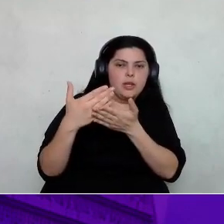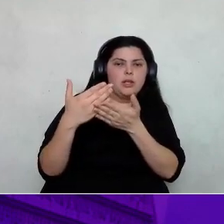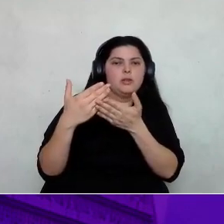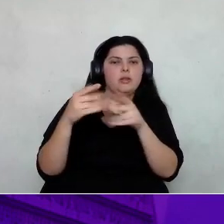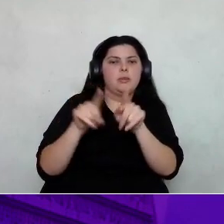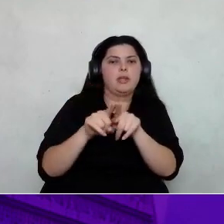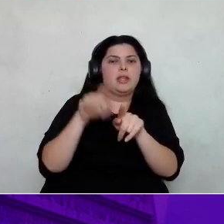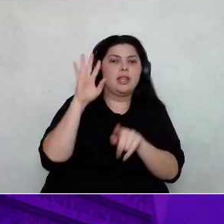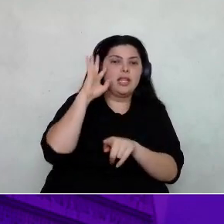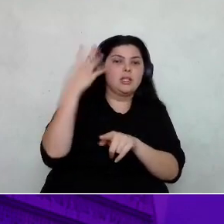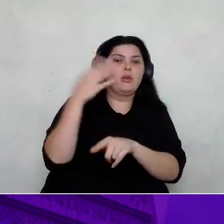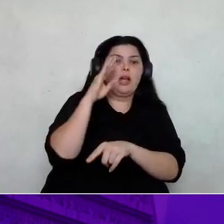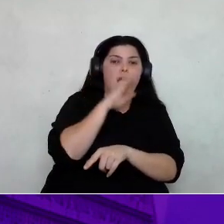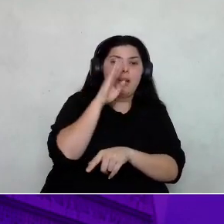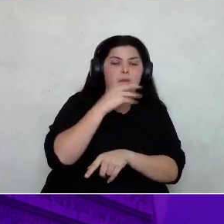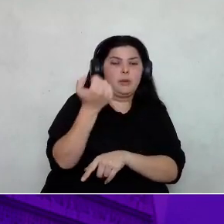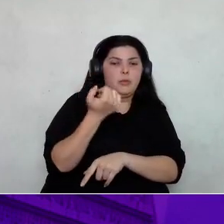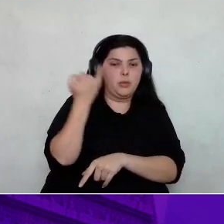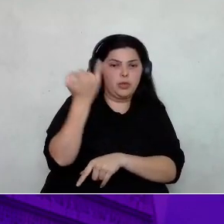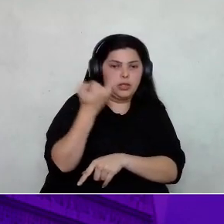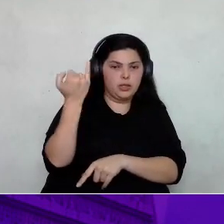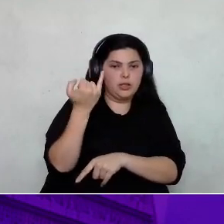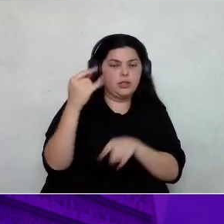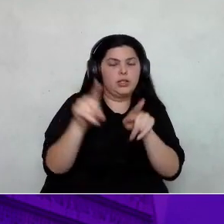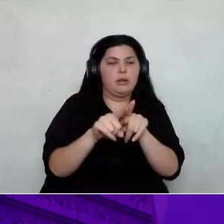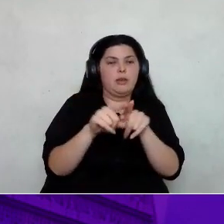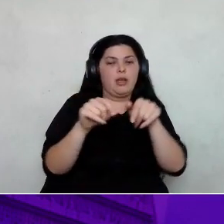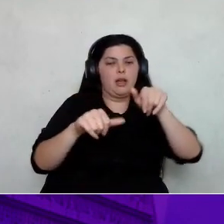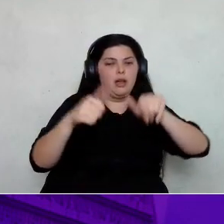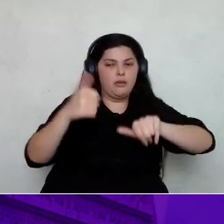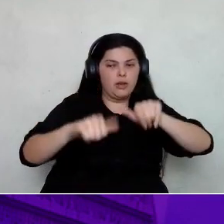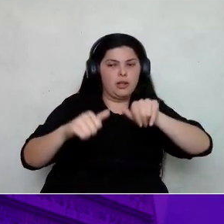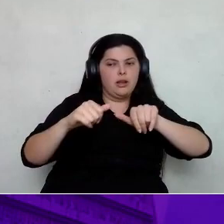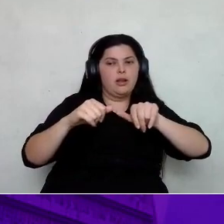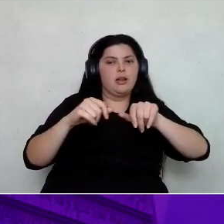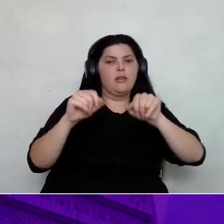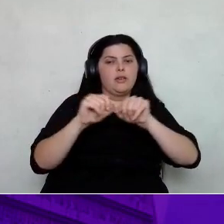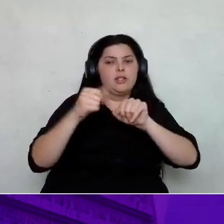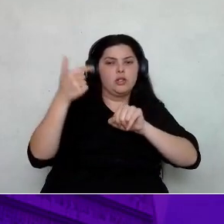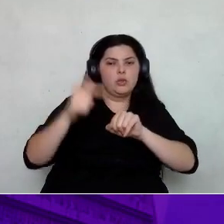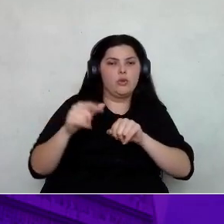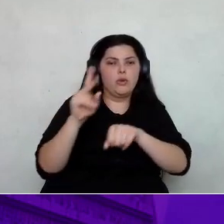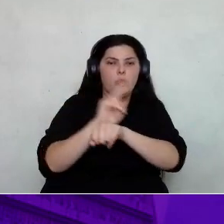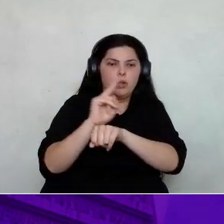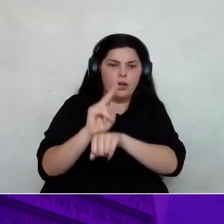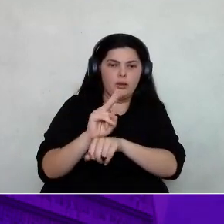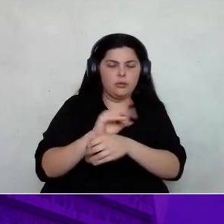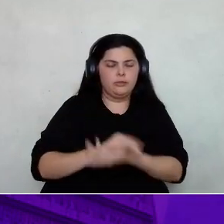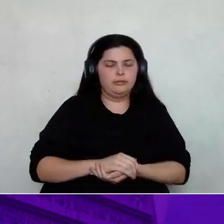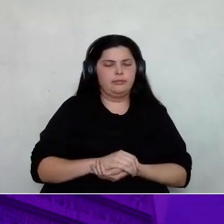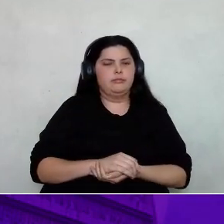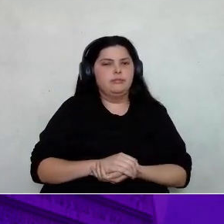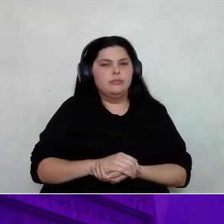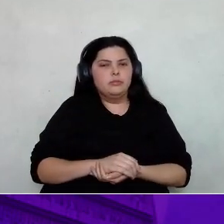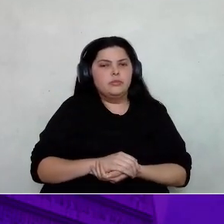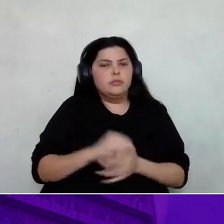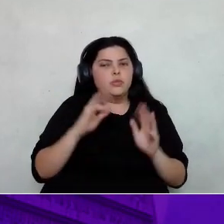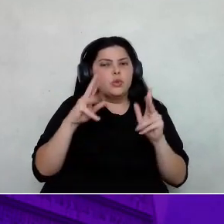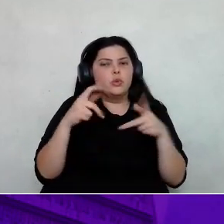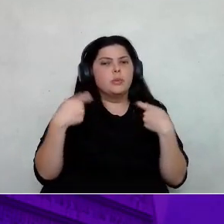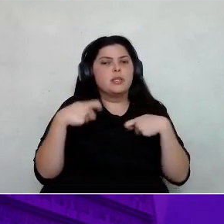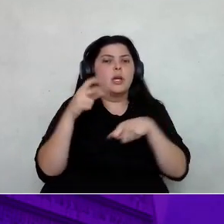útil, avaliar e refazer se a gente precisar, e monitoramento. Tudo que você for fazer, você precisa de